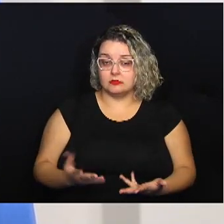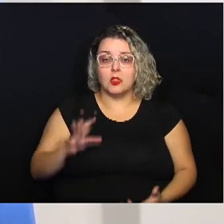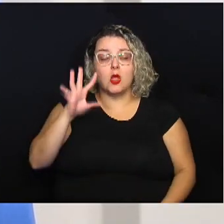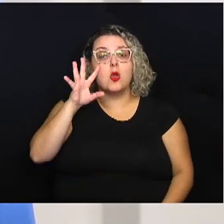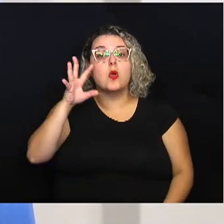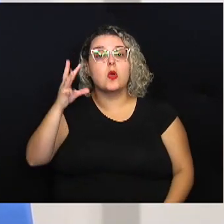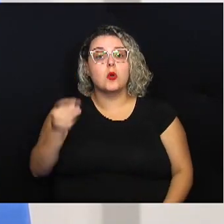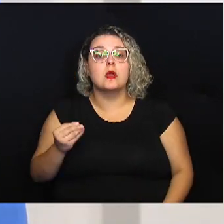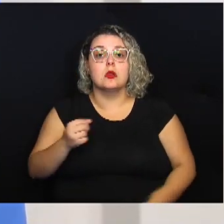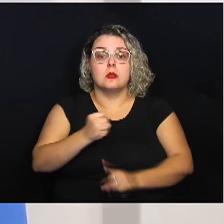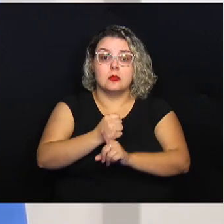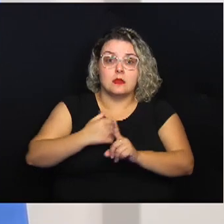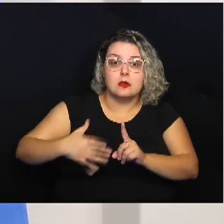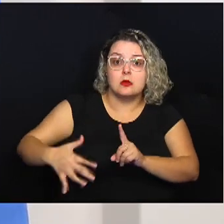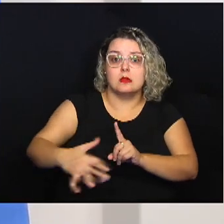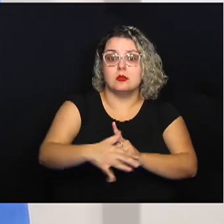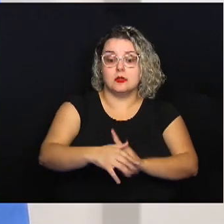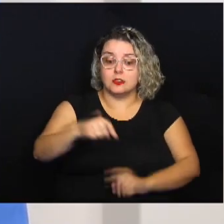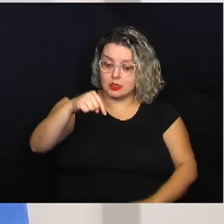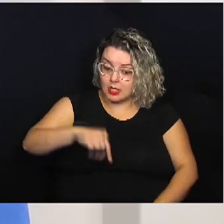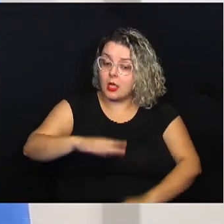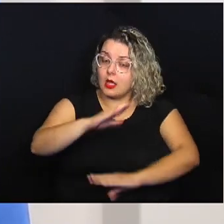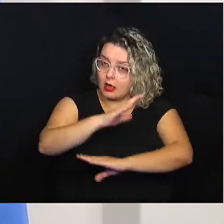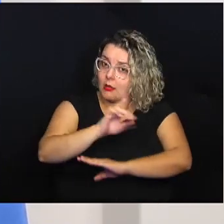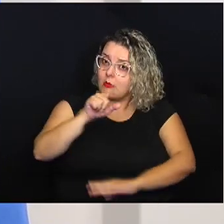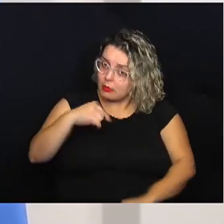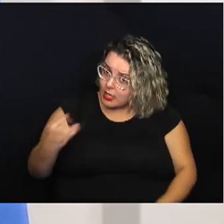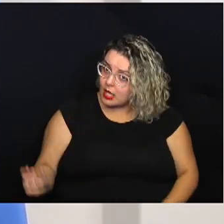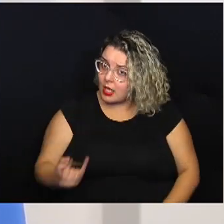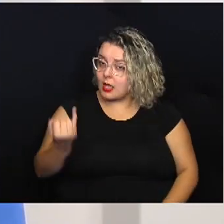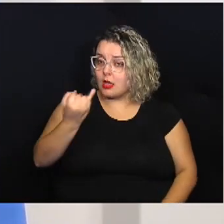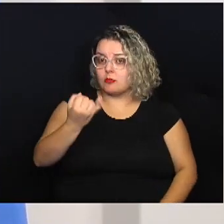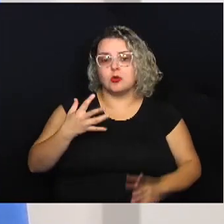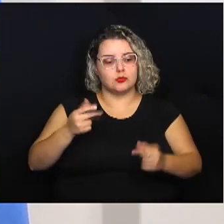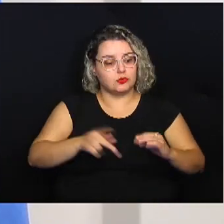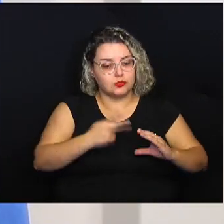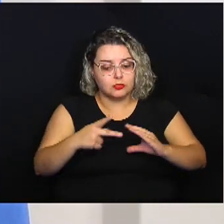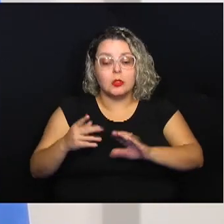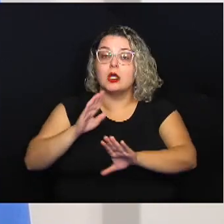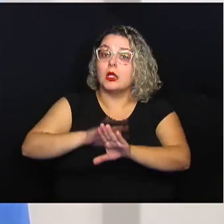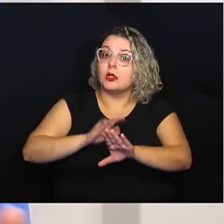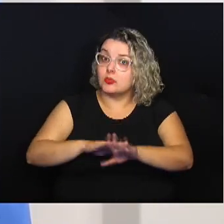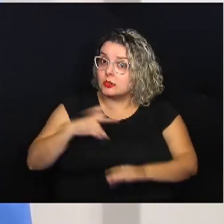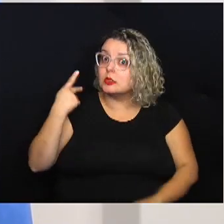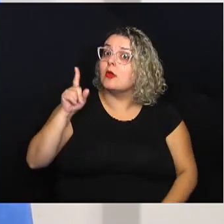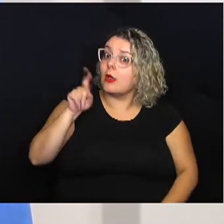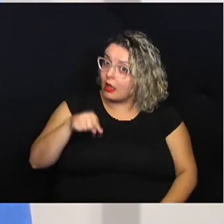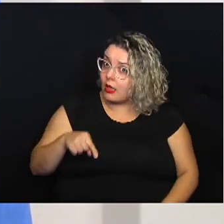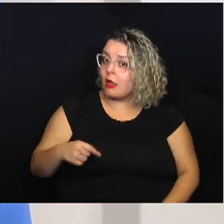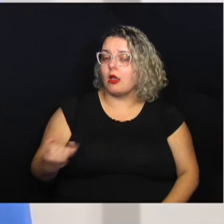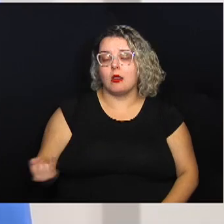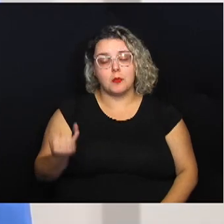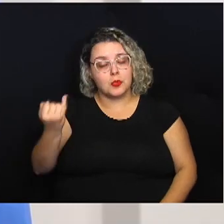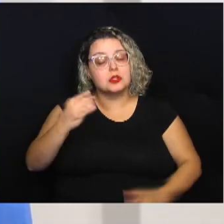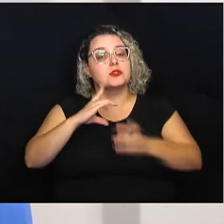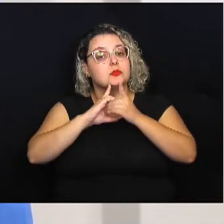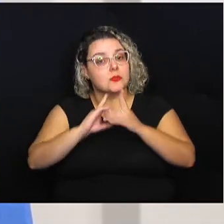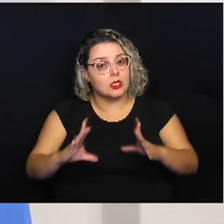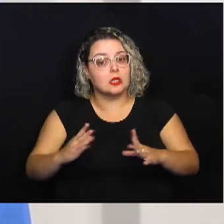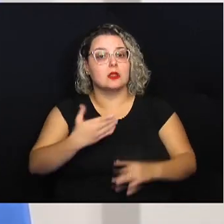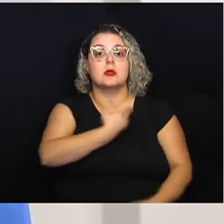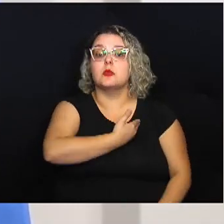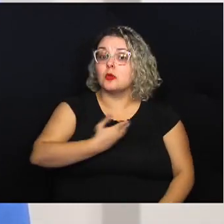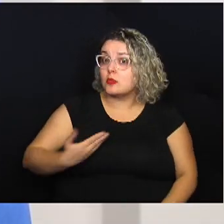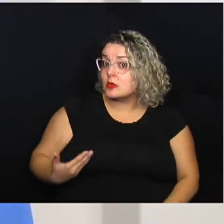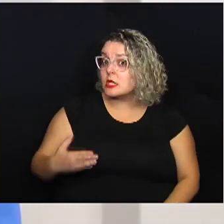conhecimento para a sociedade de que a Câmara é importante, que a atuação dos vereadores é necessária para a democracia, para o governo do